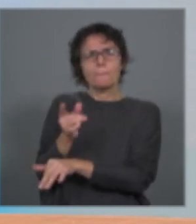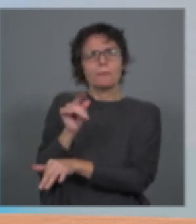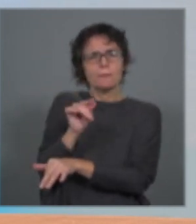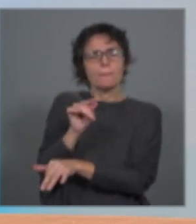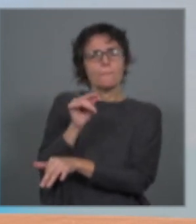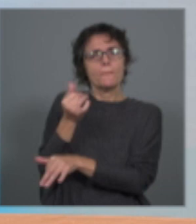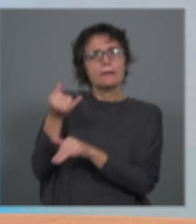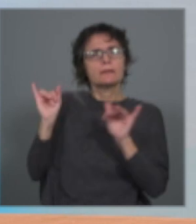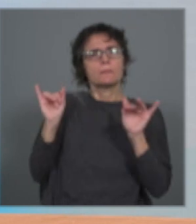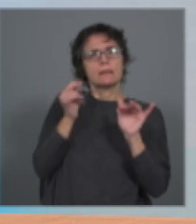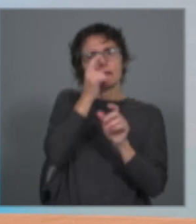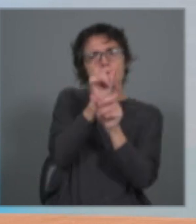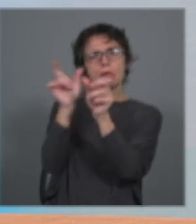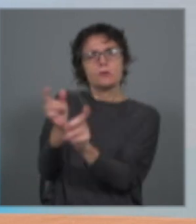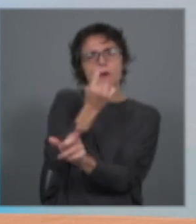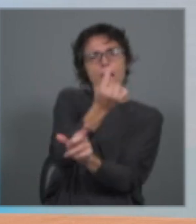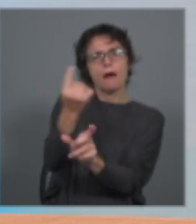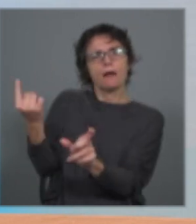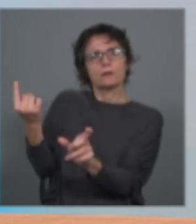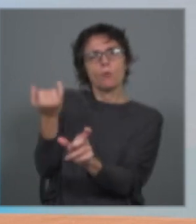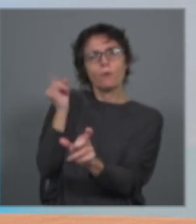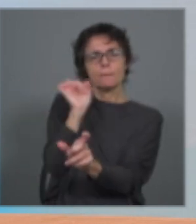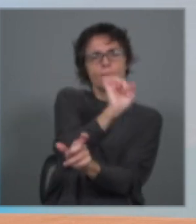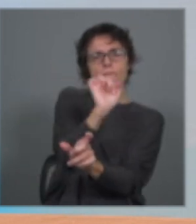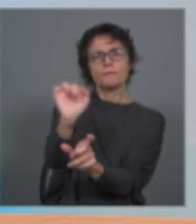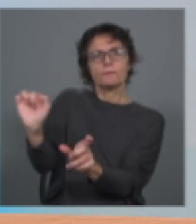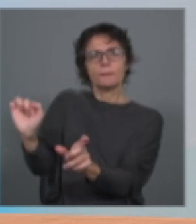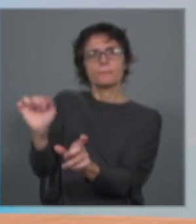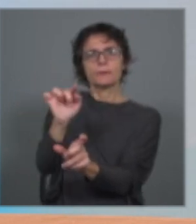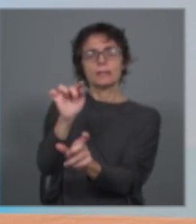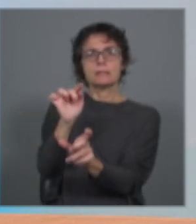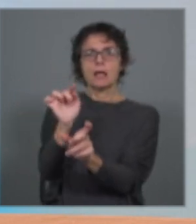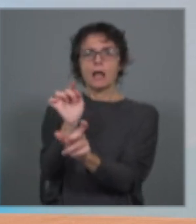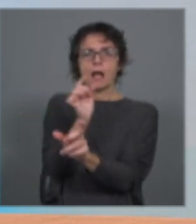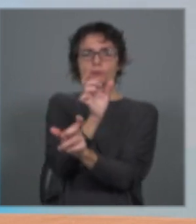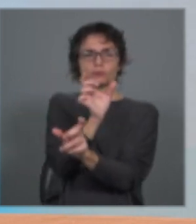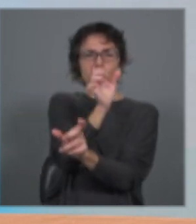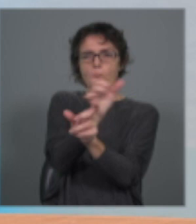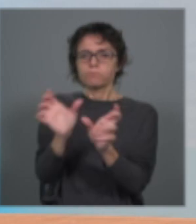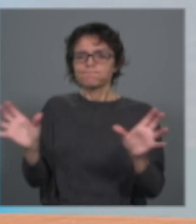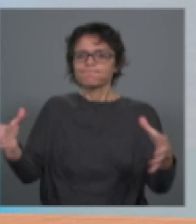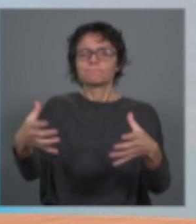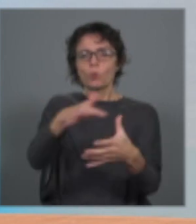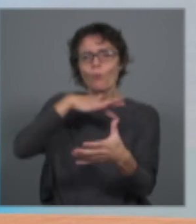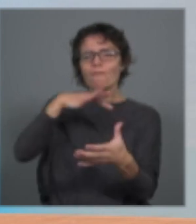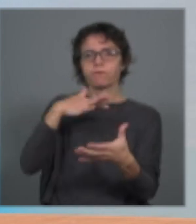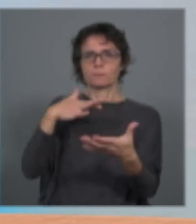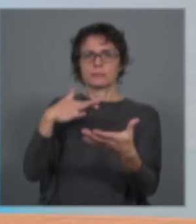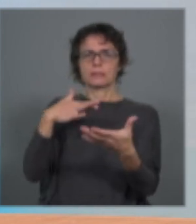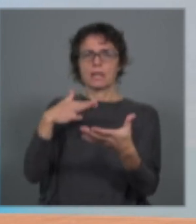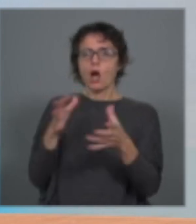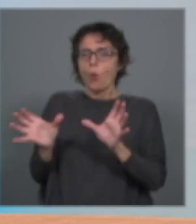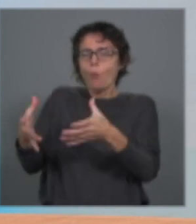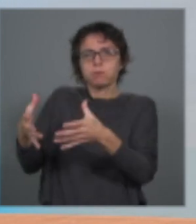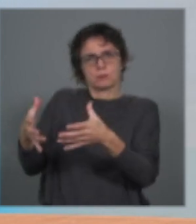pessoas, consideradas individualmente, consideradas em família e consideradas em unidades sociais mais vastas. É